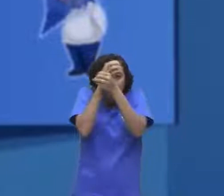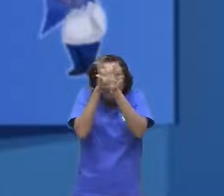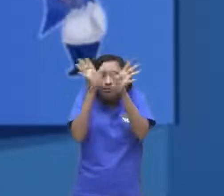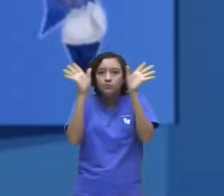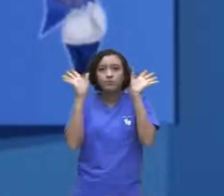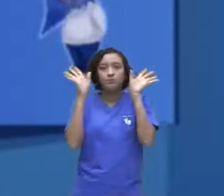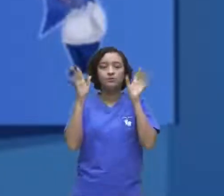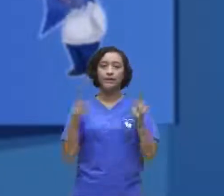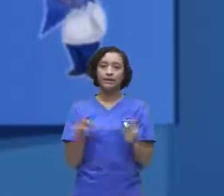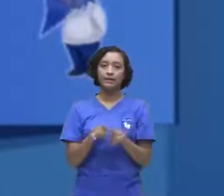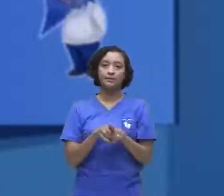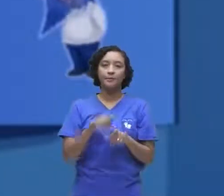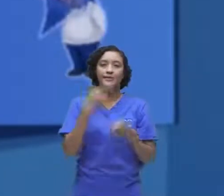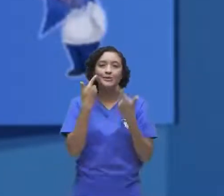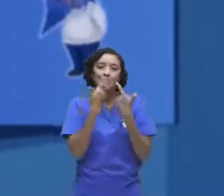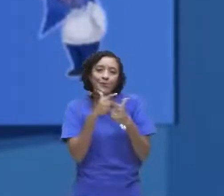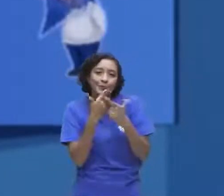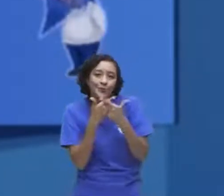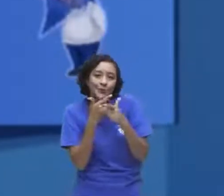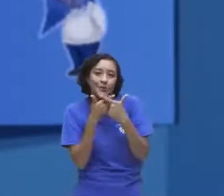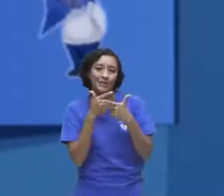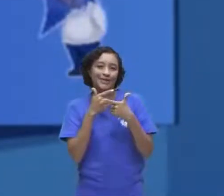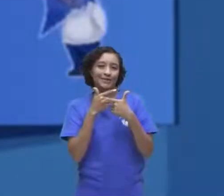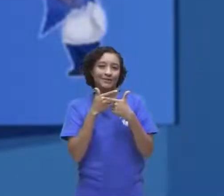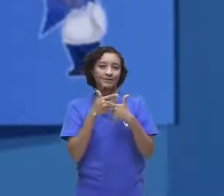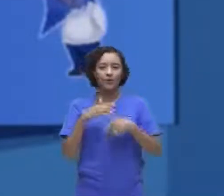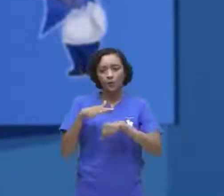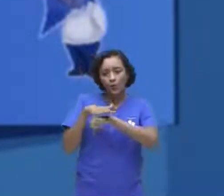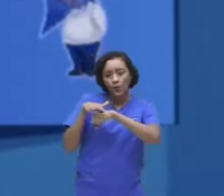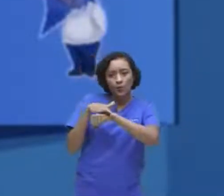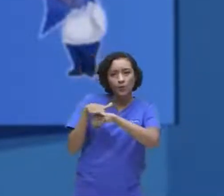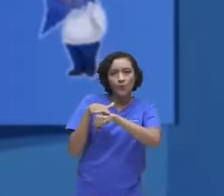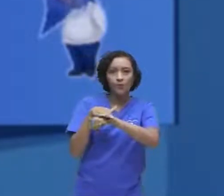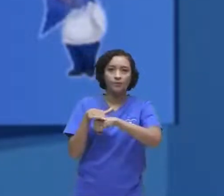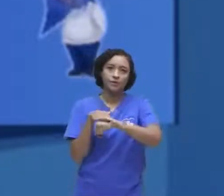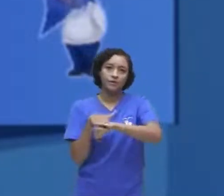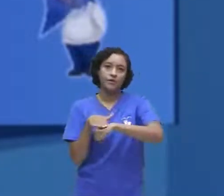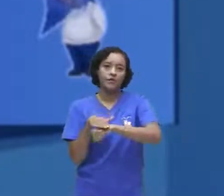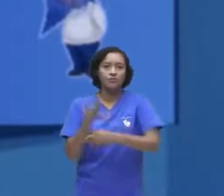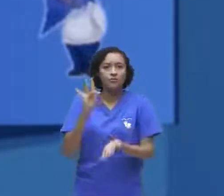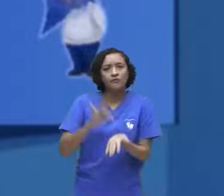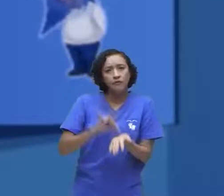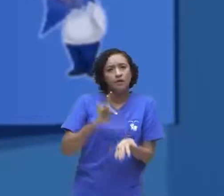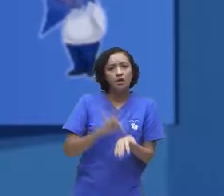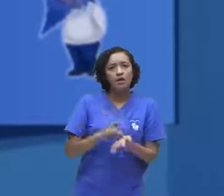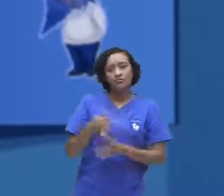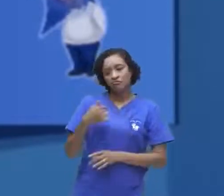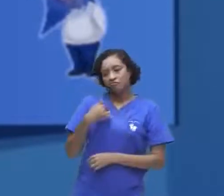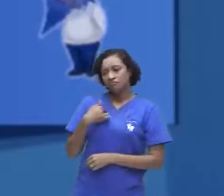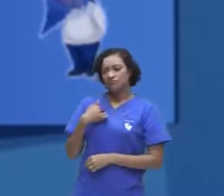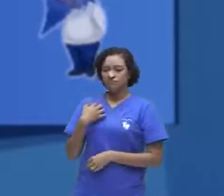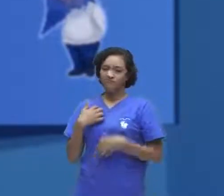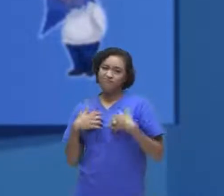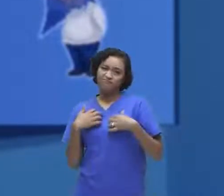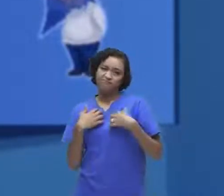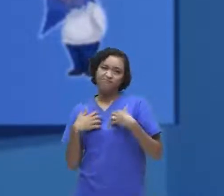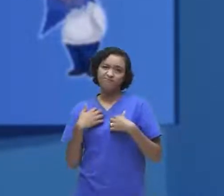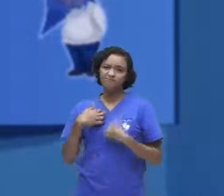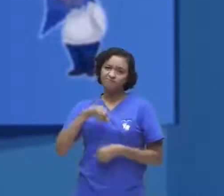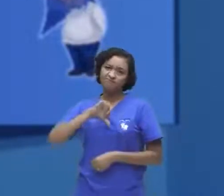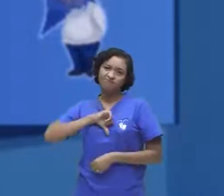sorrir, tentar conversar, dizer para o outro que você está se sentindo assim, porque só às